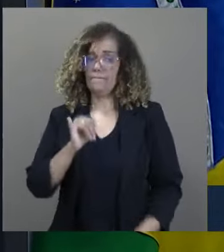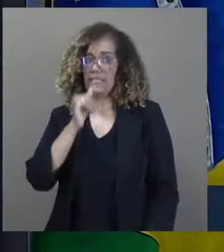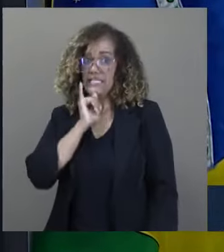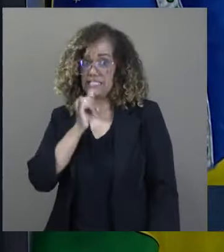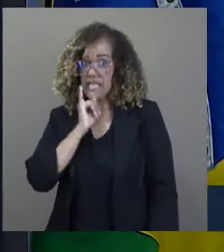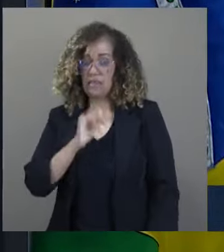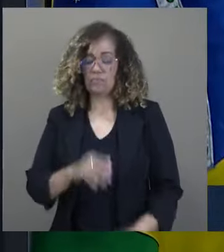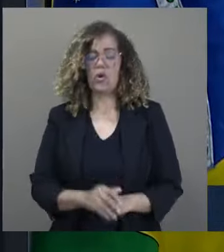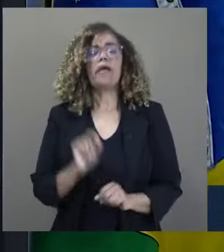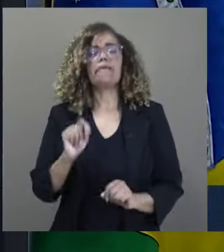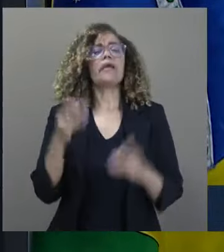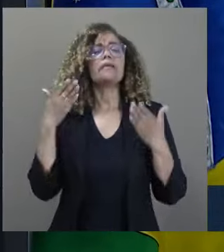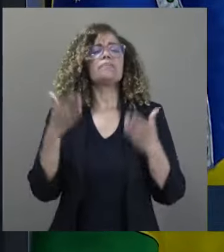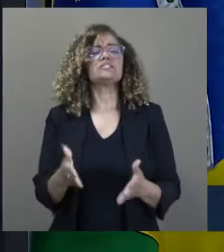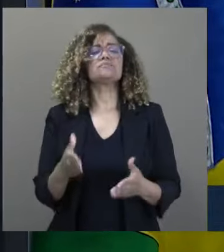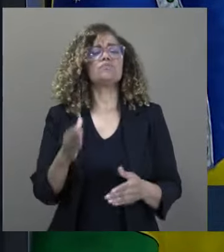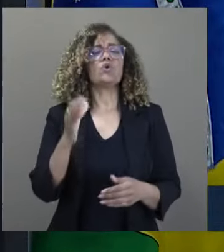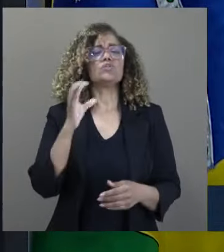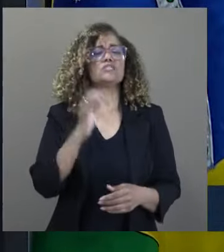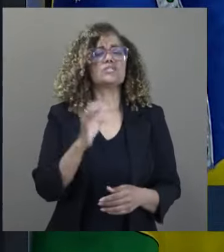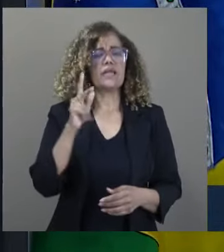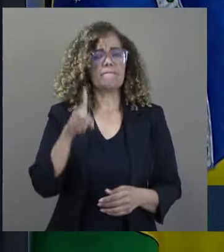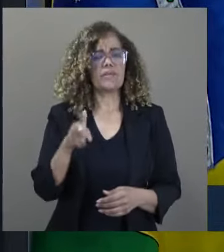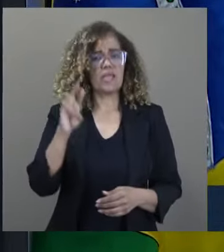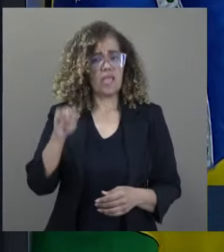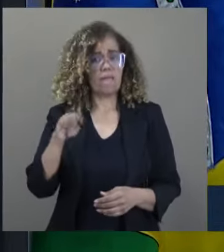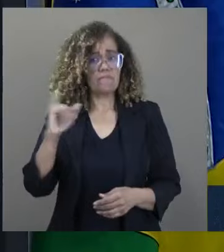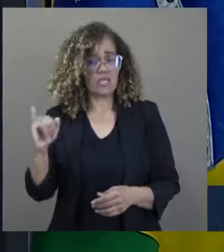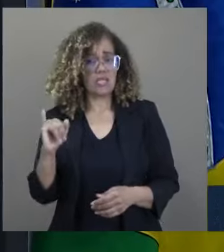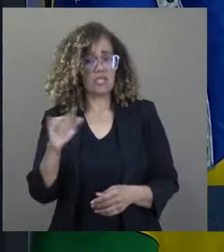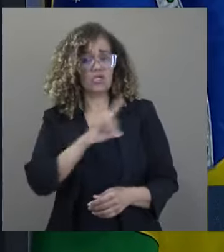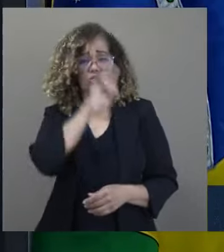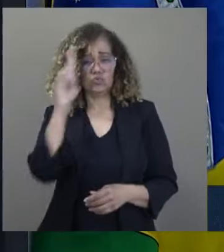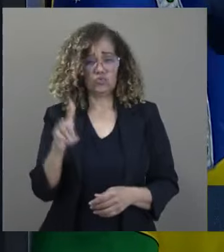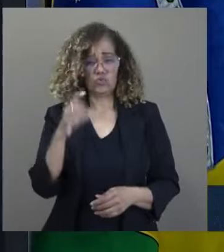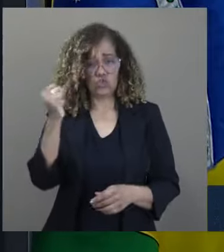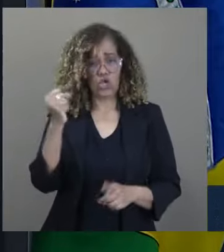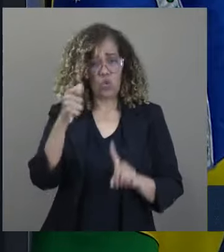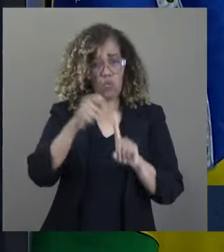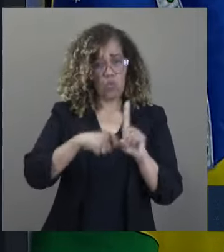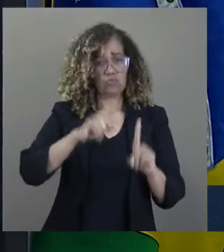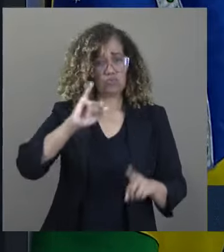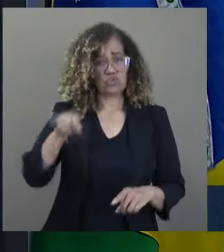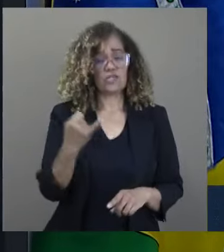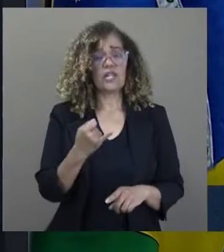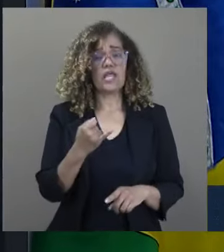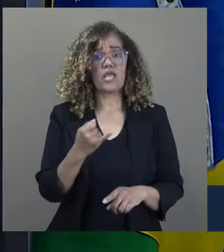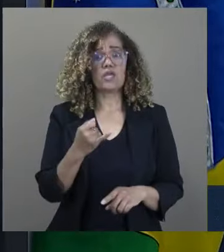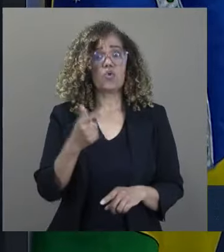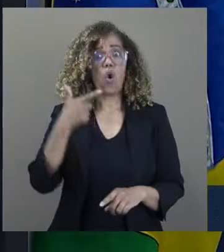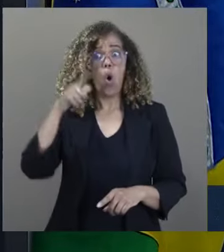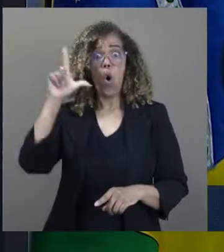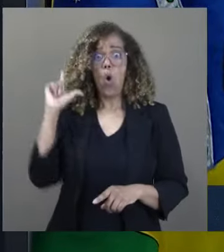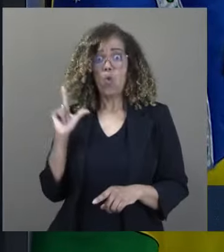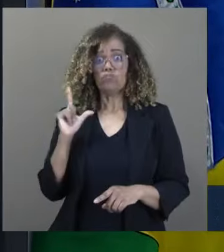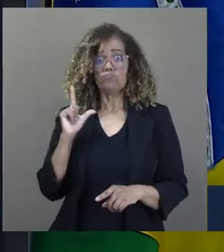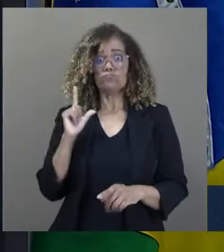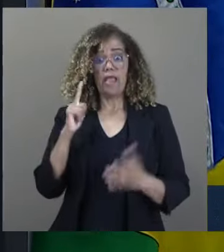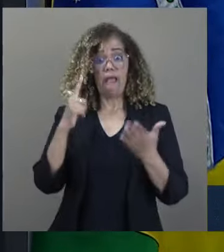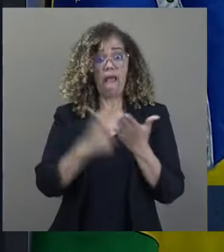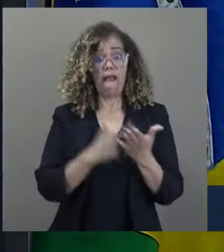quem participou da CPMI do dia 8 viu a notícia da Veja ontem, a revista